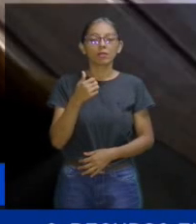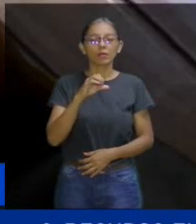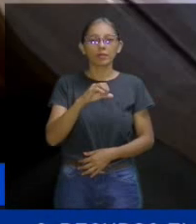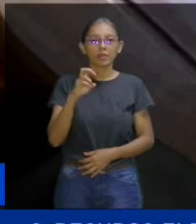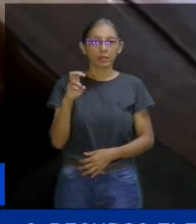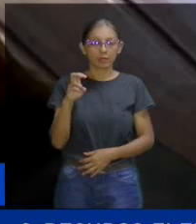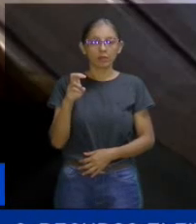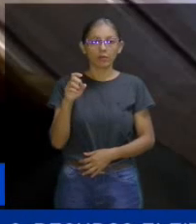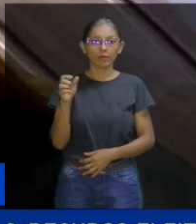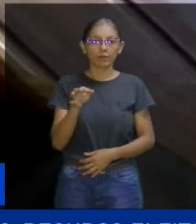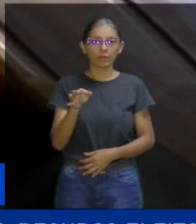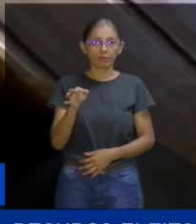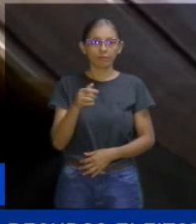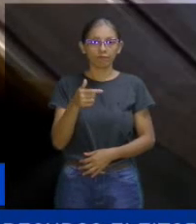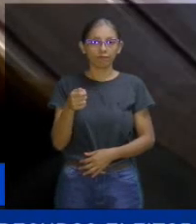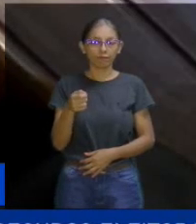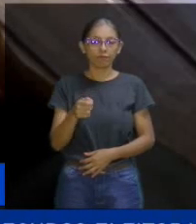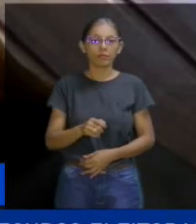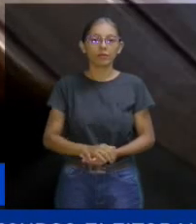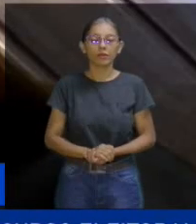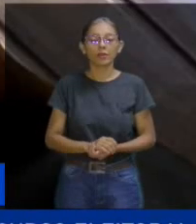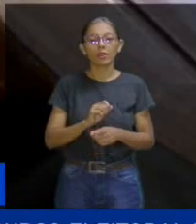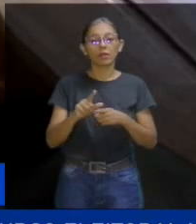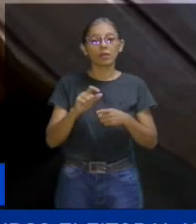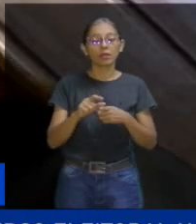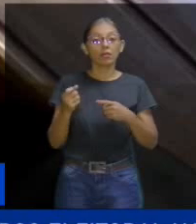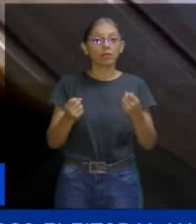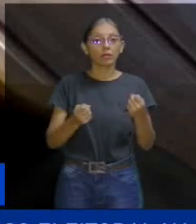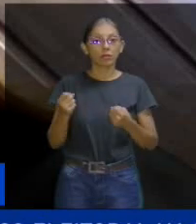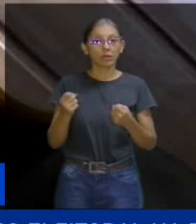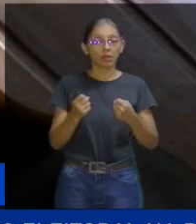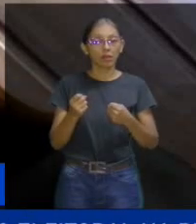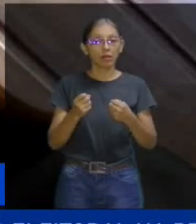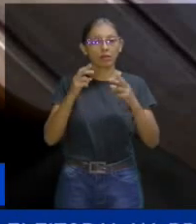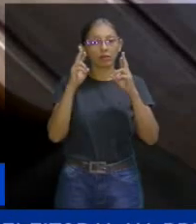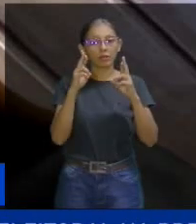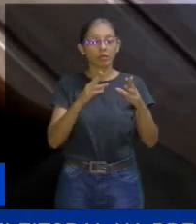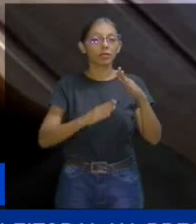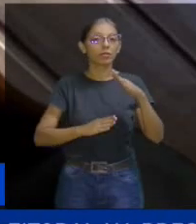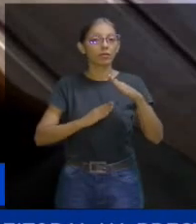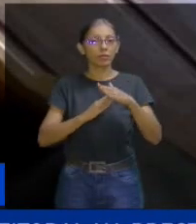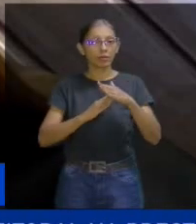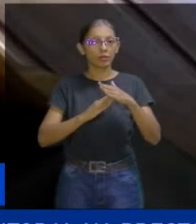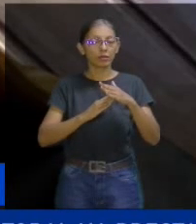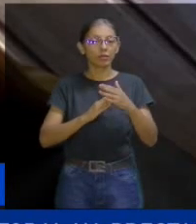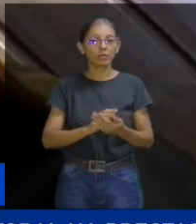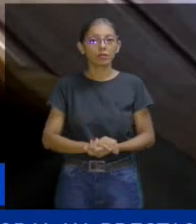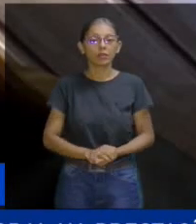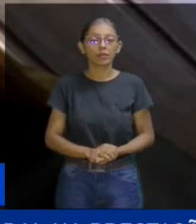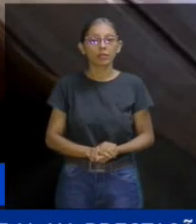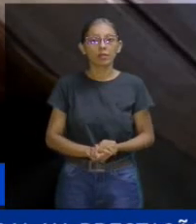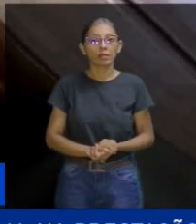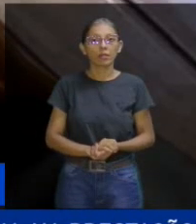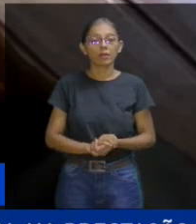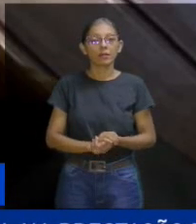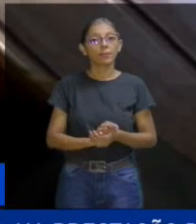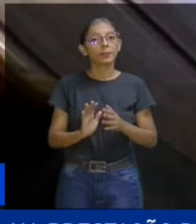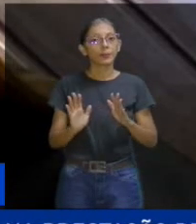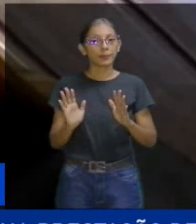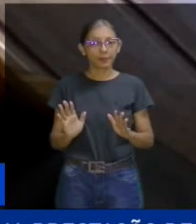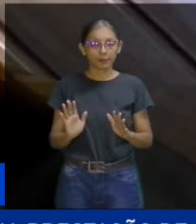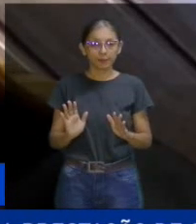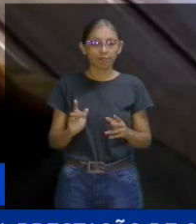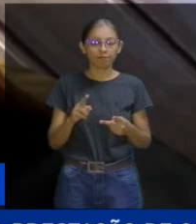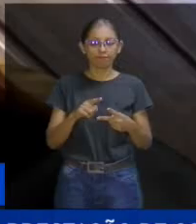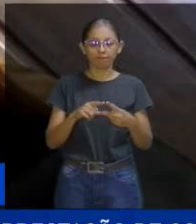2.965,20, né, para esse aluguel de veículos, respeitando, então, o limite que foi estabelecido pela norma de regência. Ocorre que foram realizadas